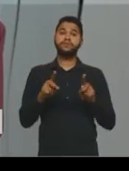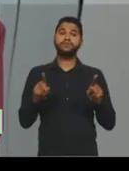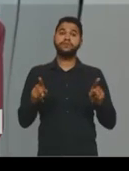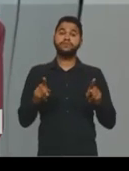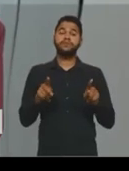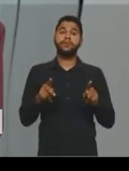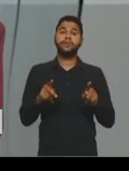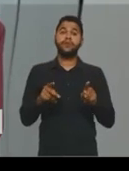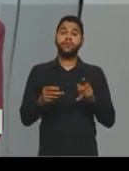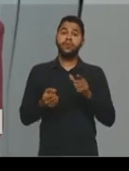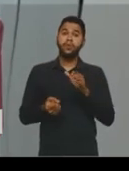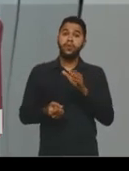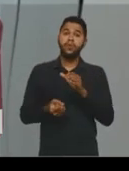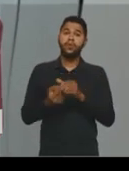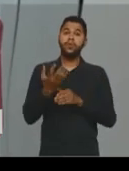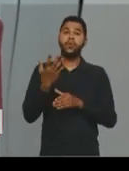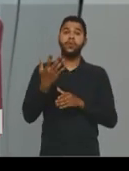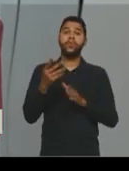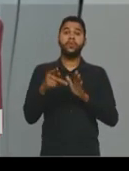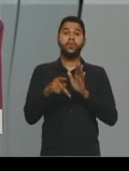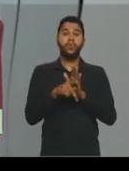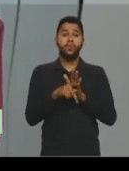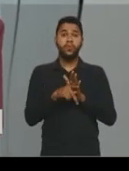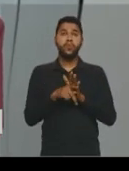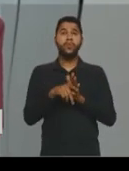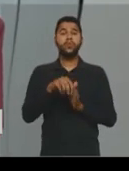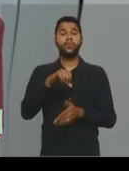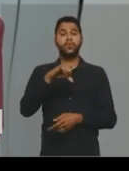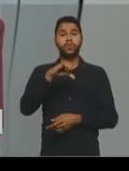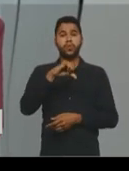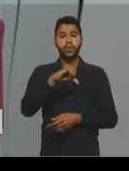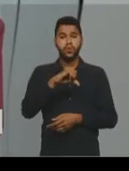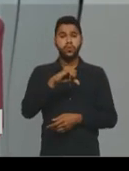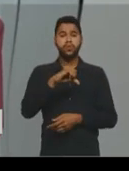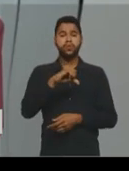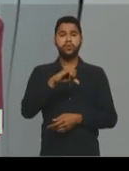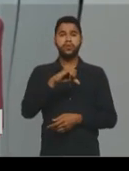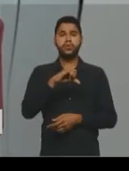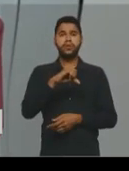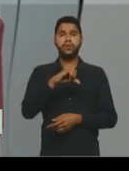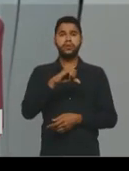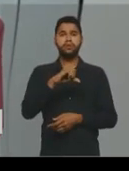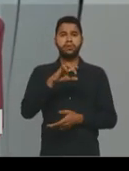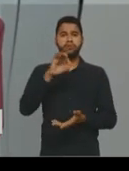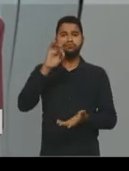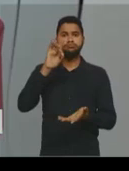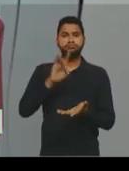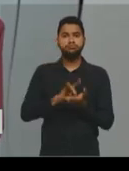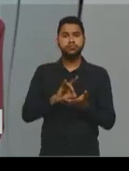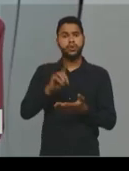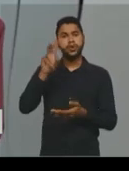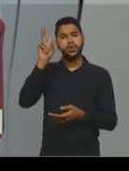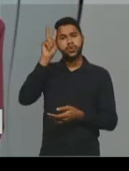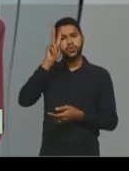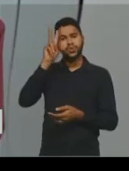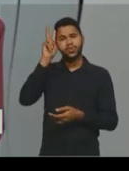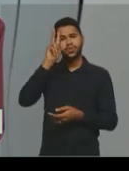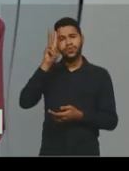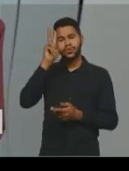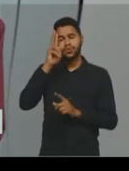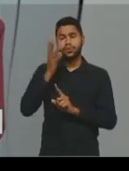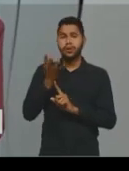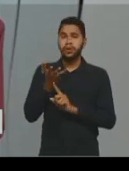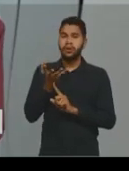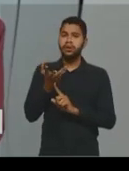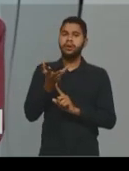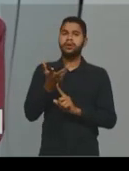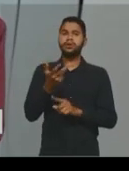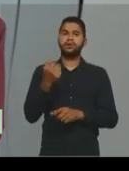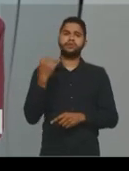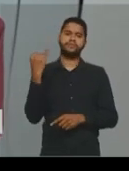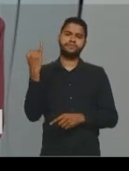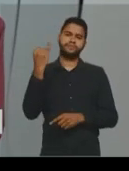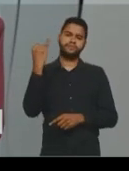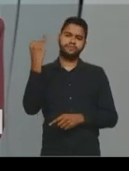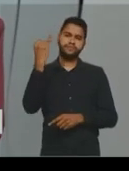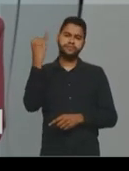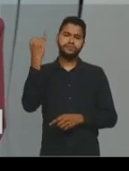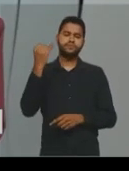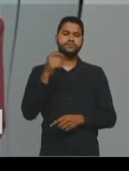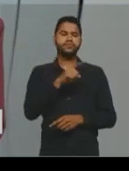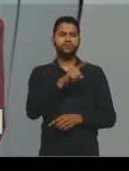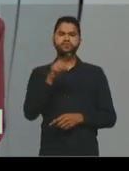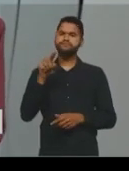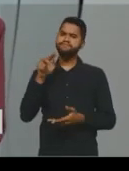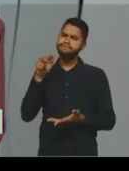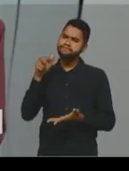foi lançado 8 volumes, estão fazendo 9, então, para a verdadeira história da África. Então, é um negócio muito importante. É você